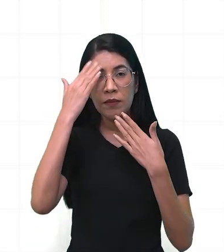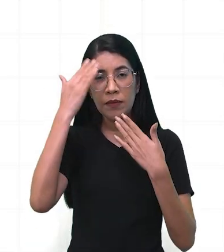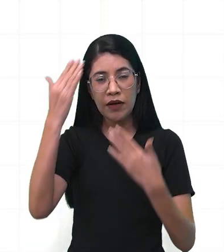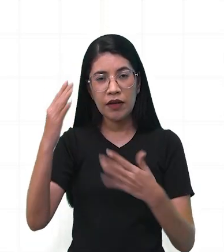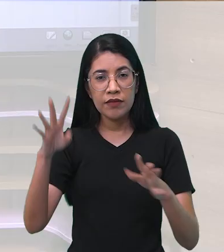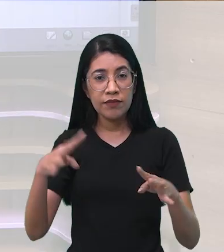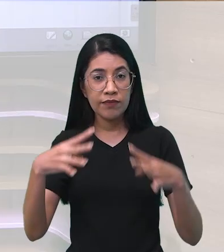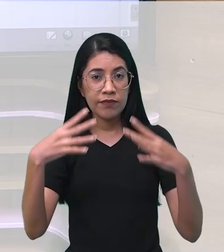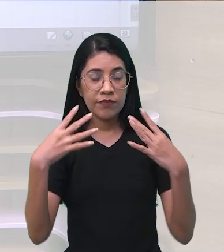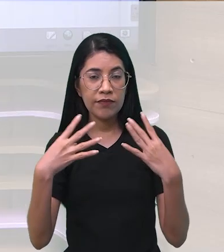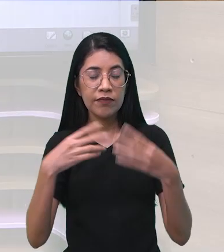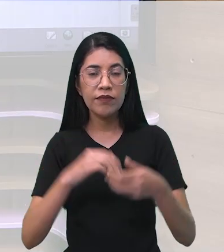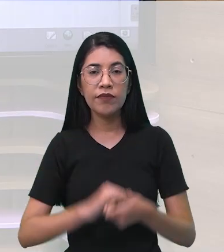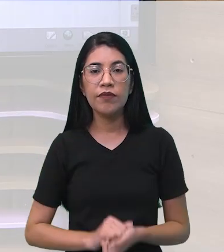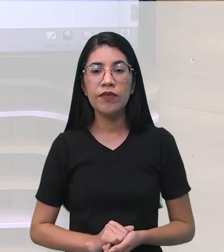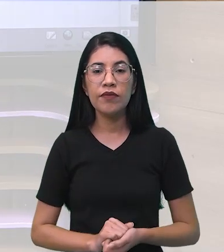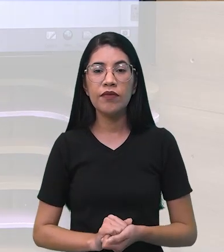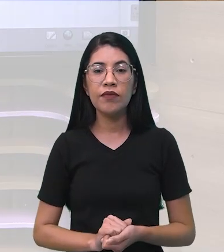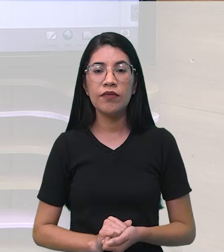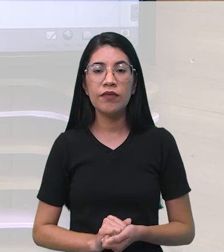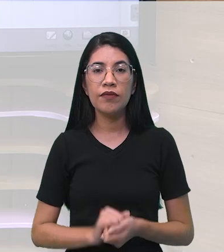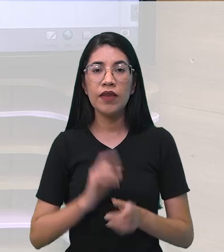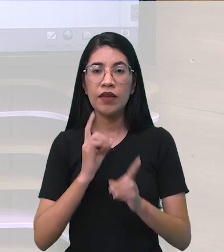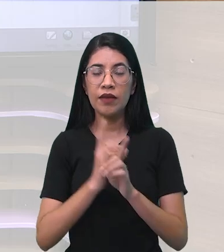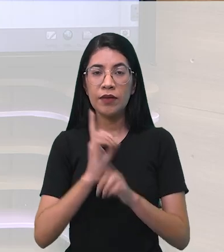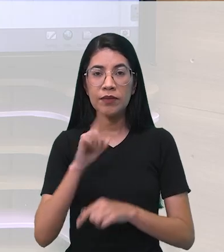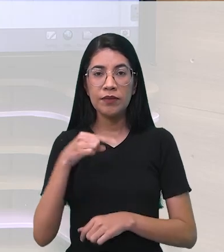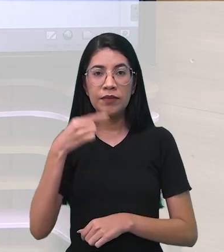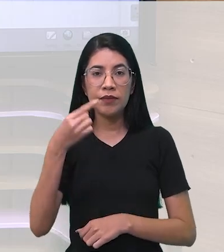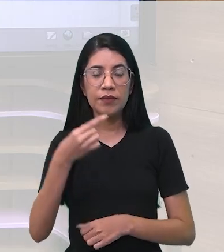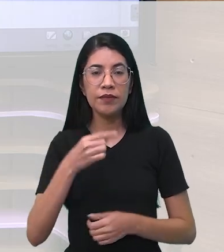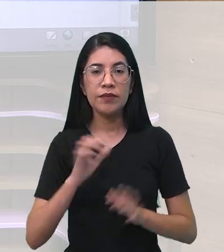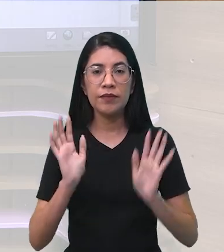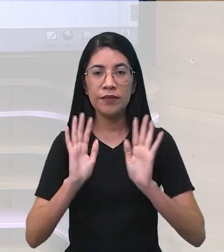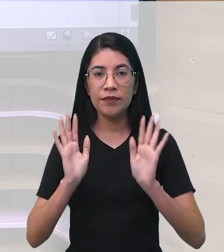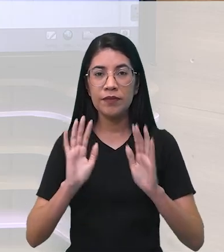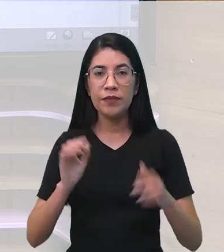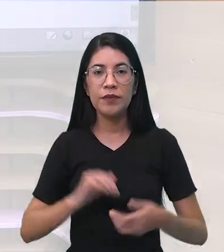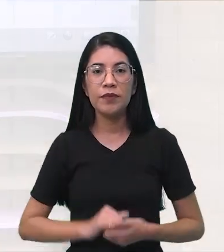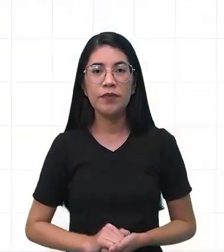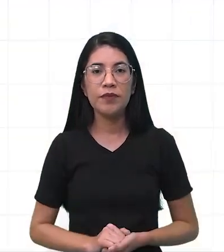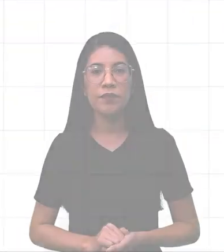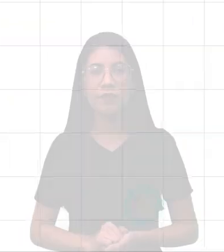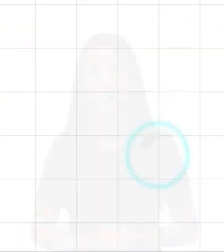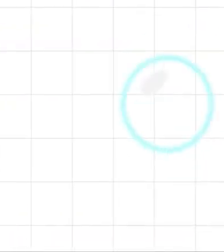agradecer muito a atenção de vocês. Então, nos veremos em uma próxima. Até mais!